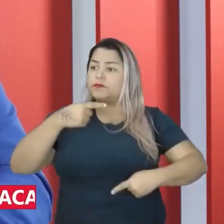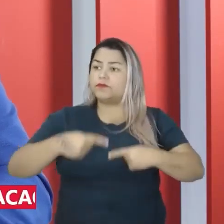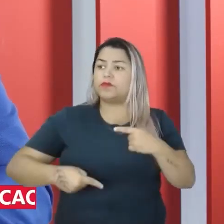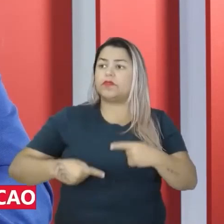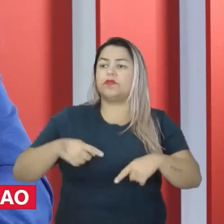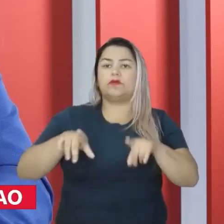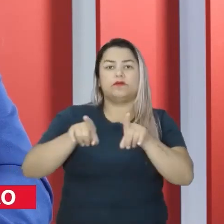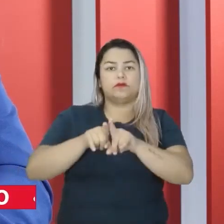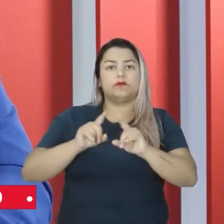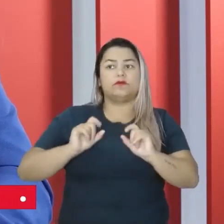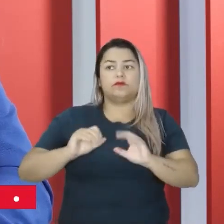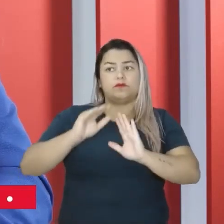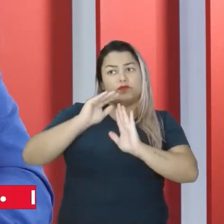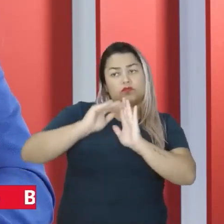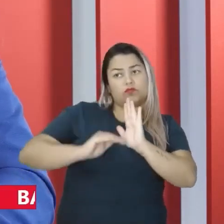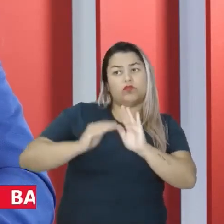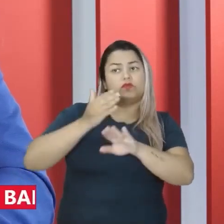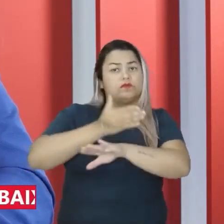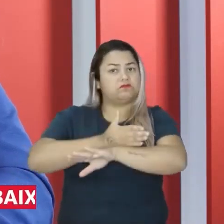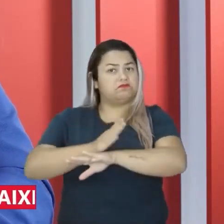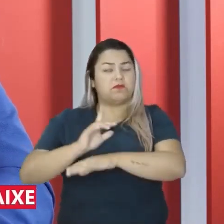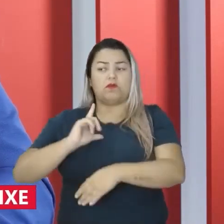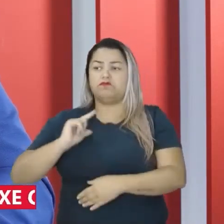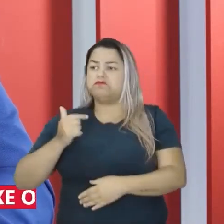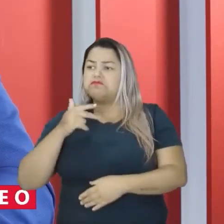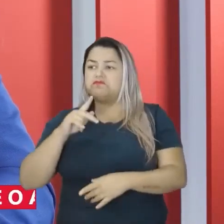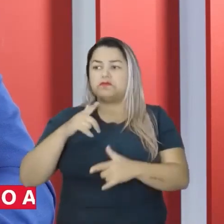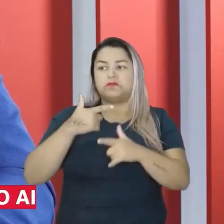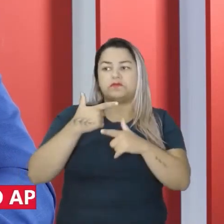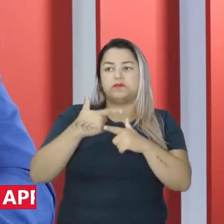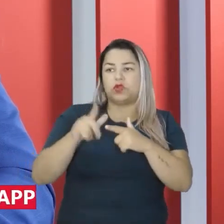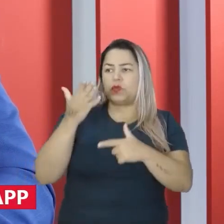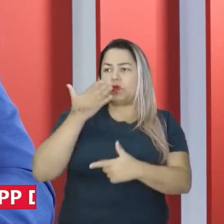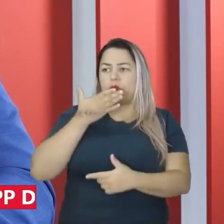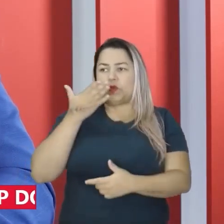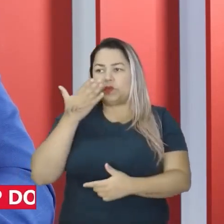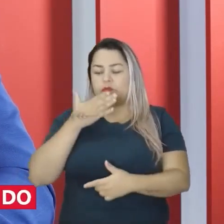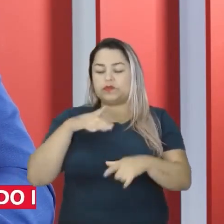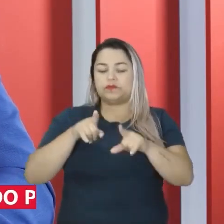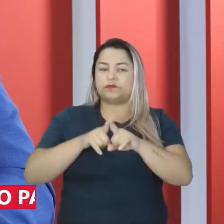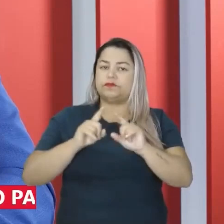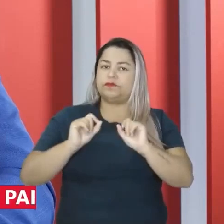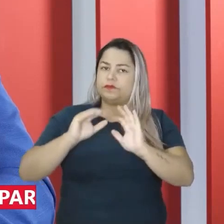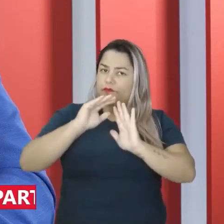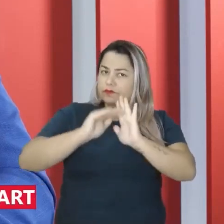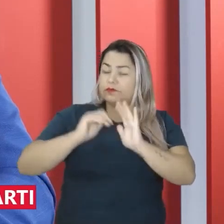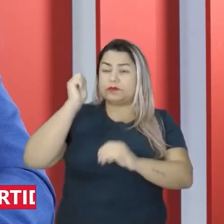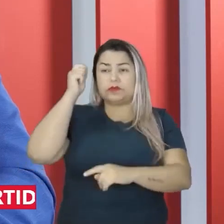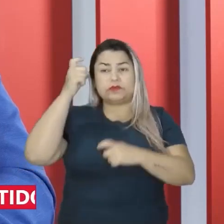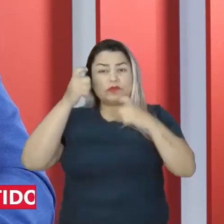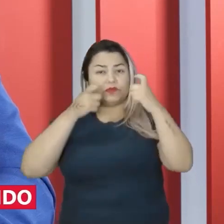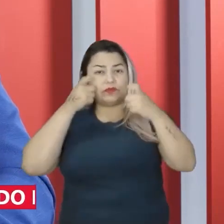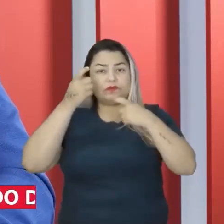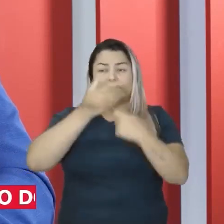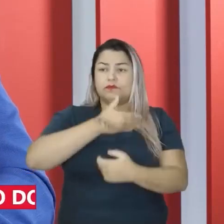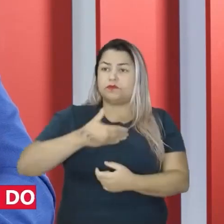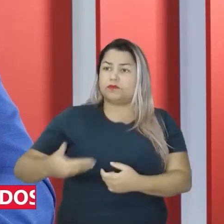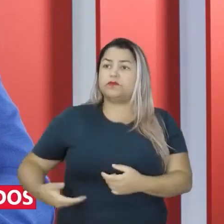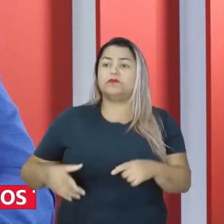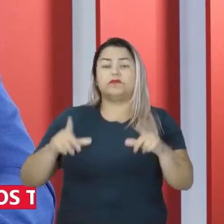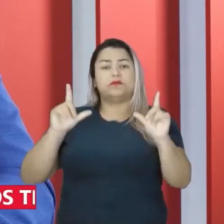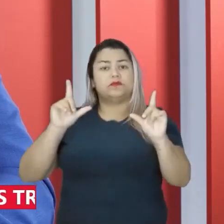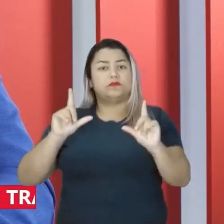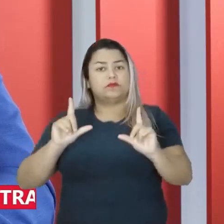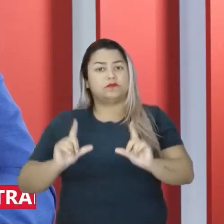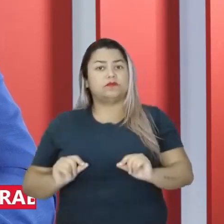ou de um ponto na pauta dos costumes, não vejo problema. Então, a pauta que preocupa o governo é a retomada da economia, a redução da taxa de